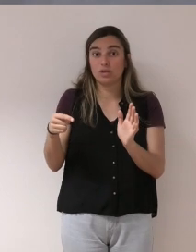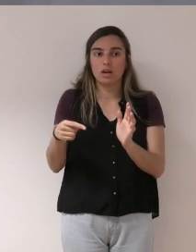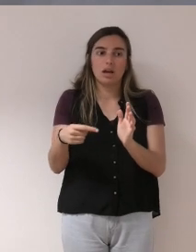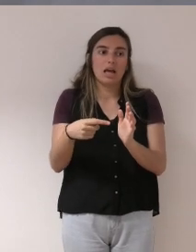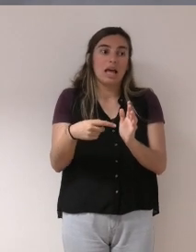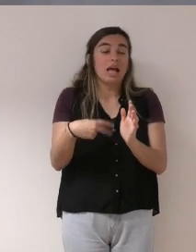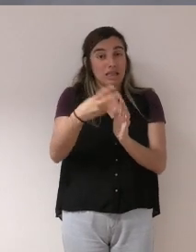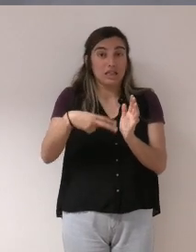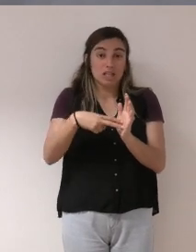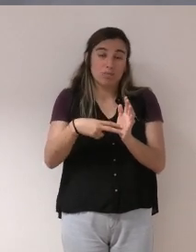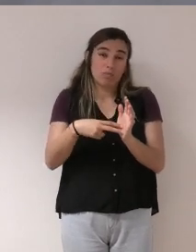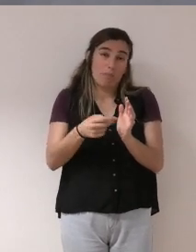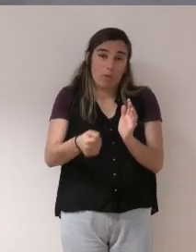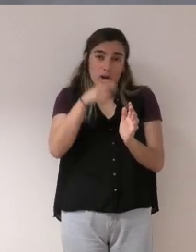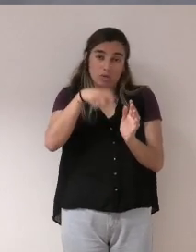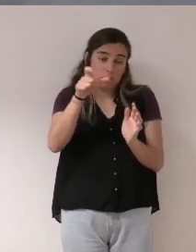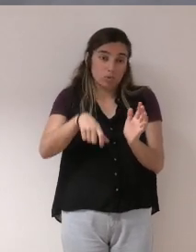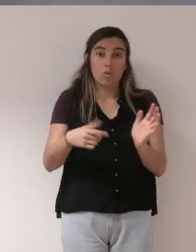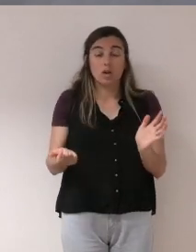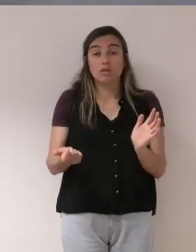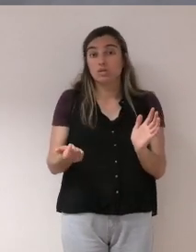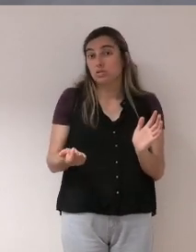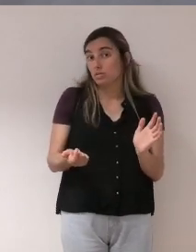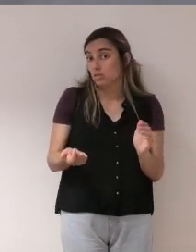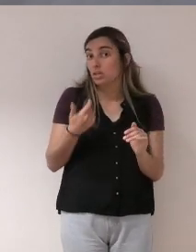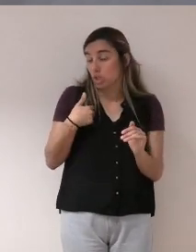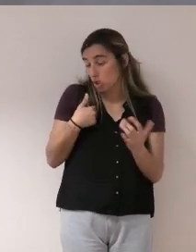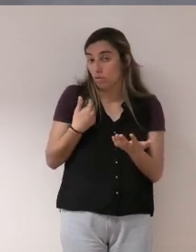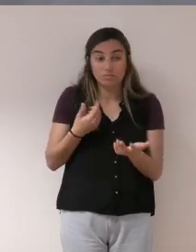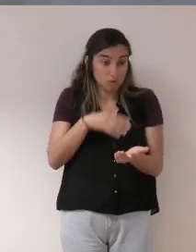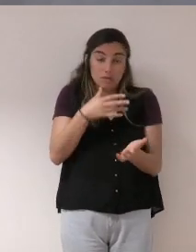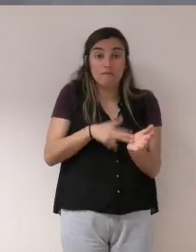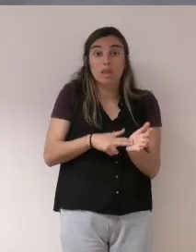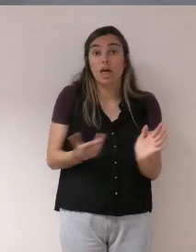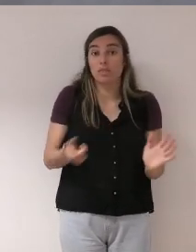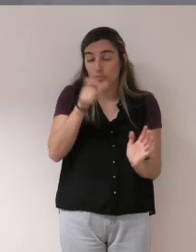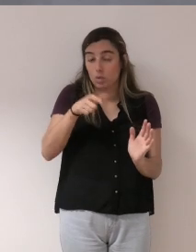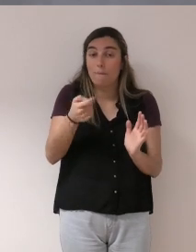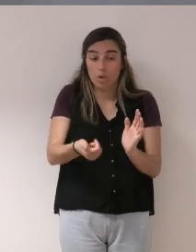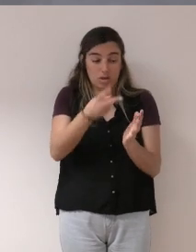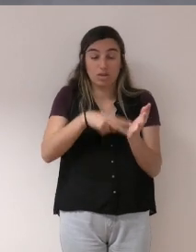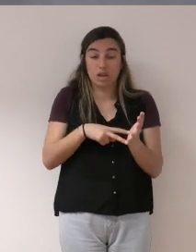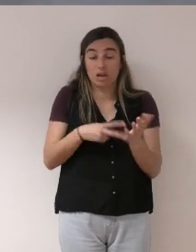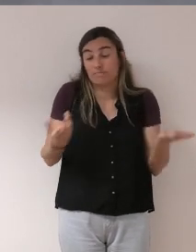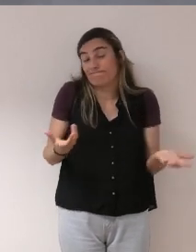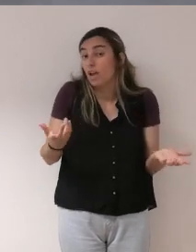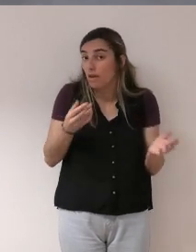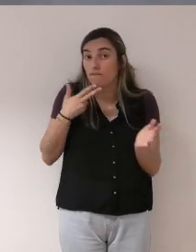pessoas. Se nós quisermos, no plano. Não estou exatamente a lamentar, estou a constatar. Pelo que a ideia de que se escreve para um